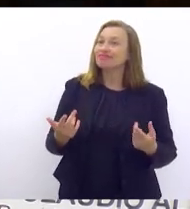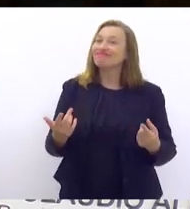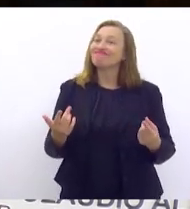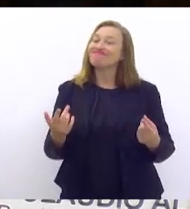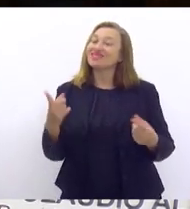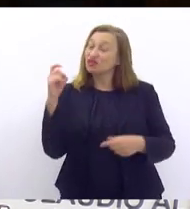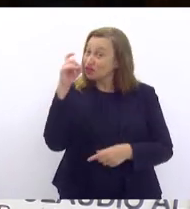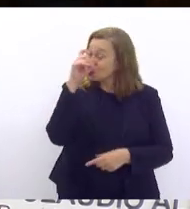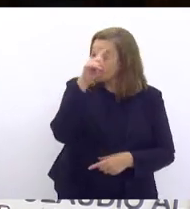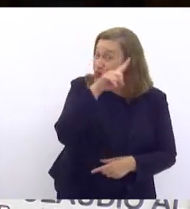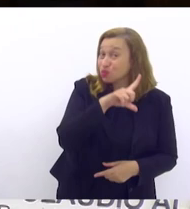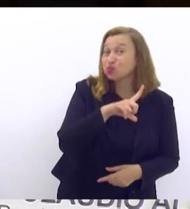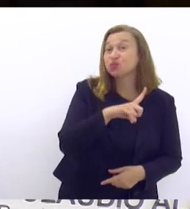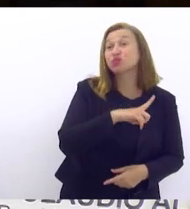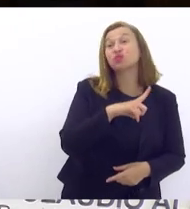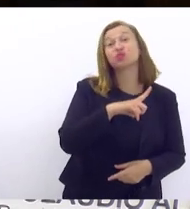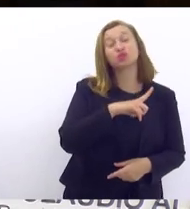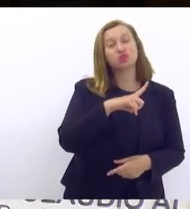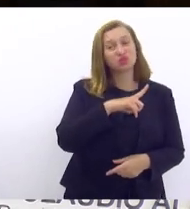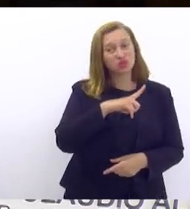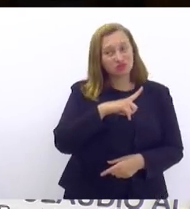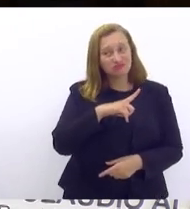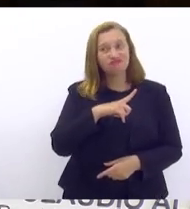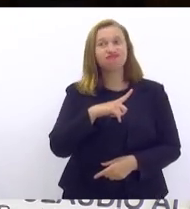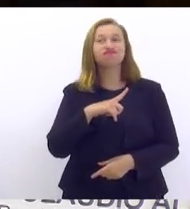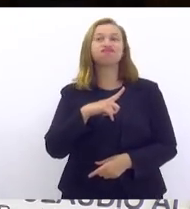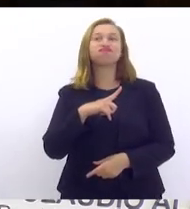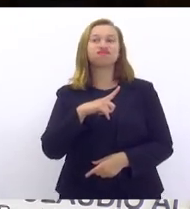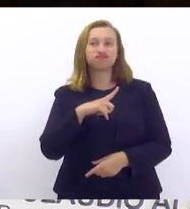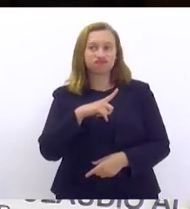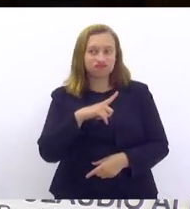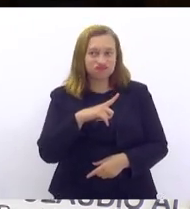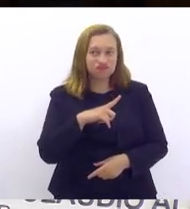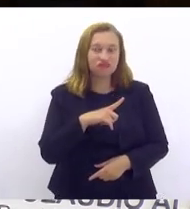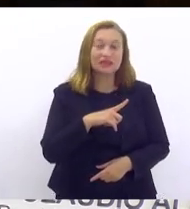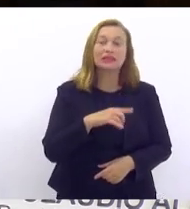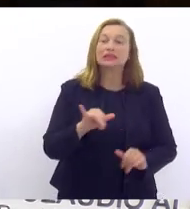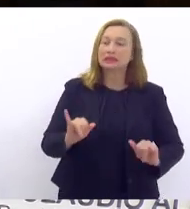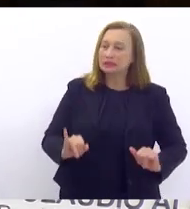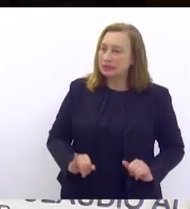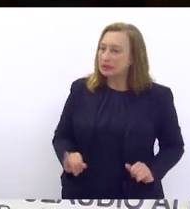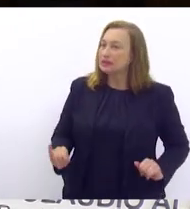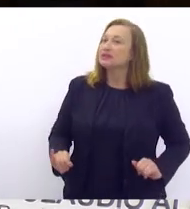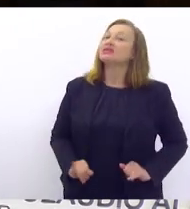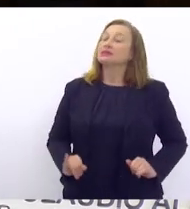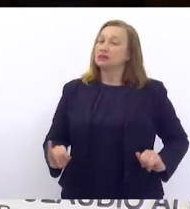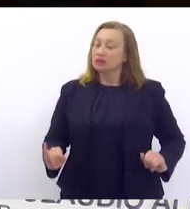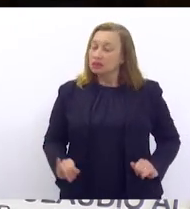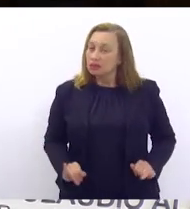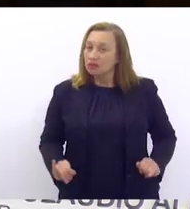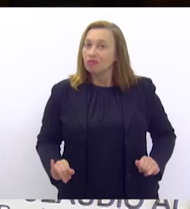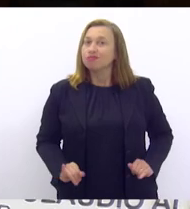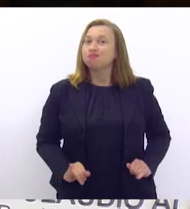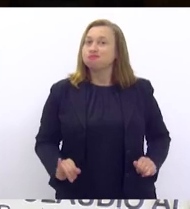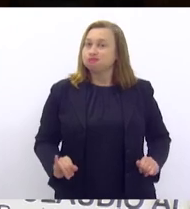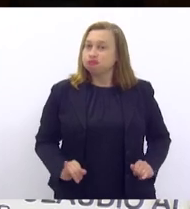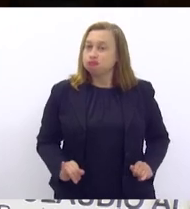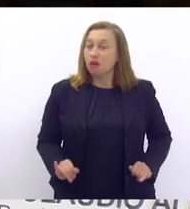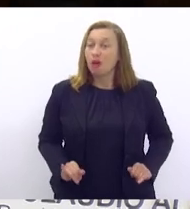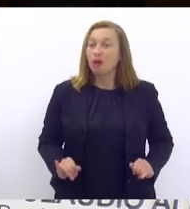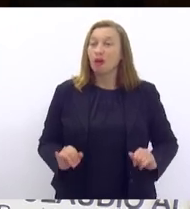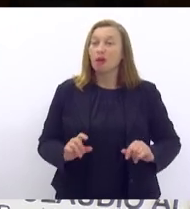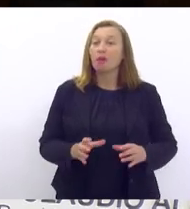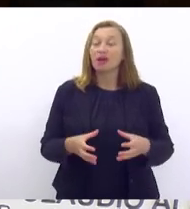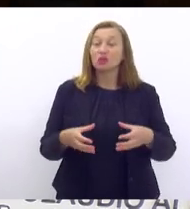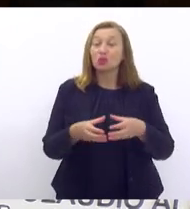desencontros, há muito desalento, há muito sofrimento. E a